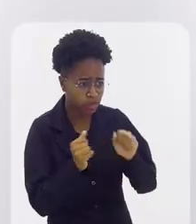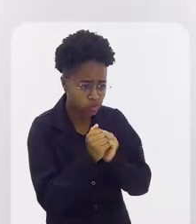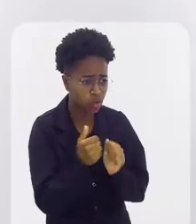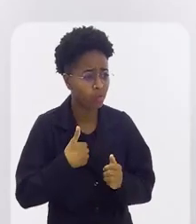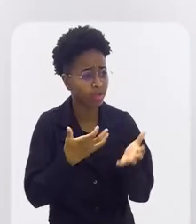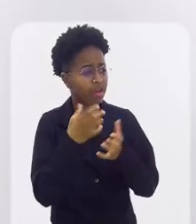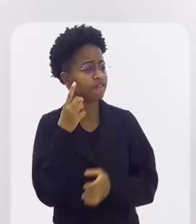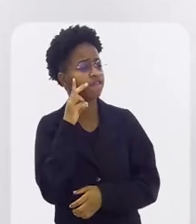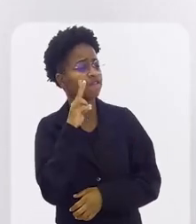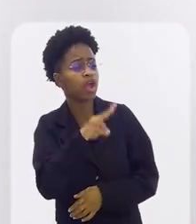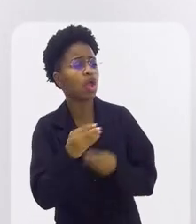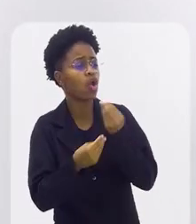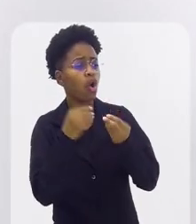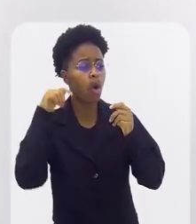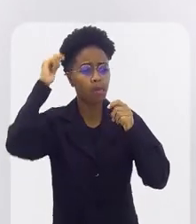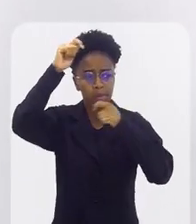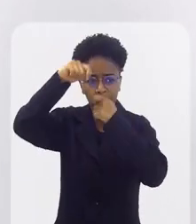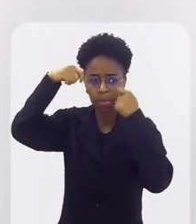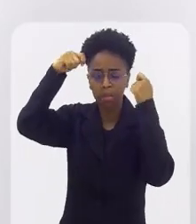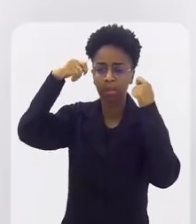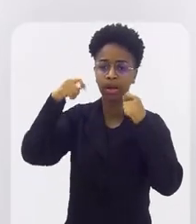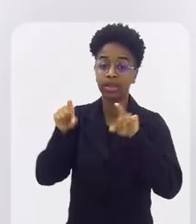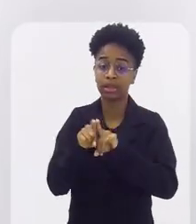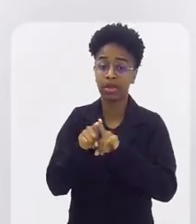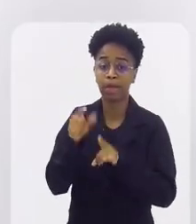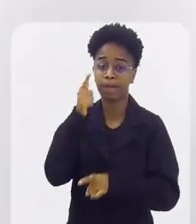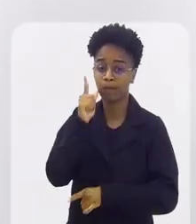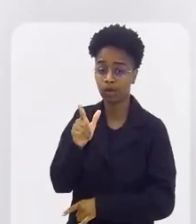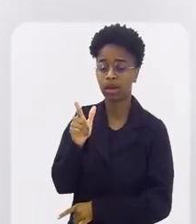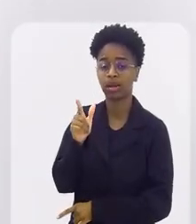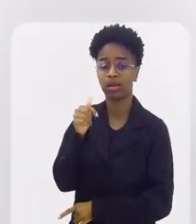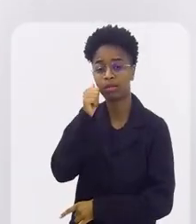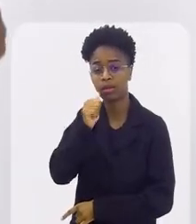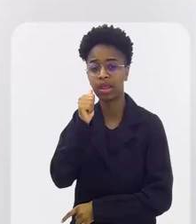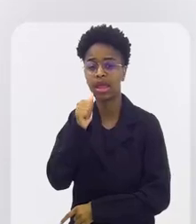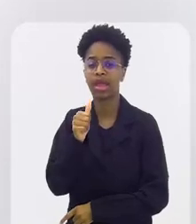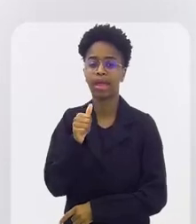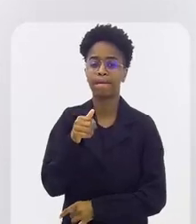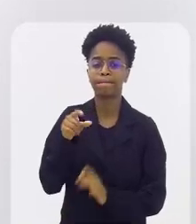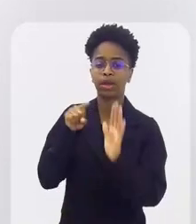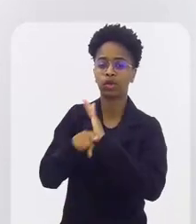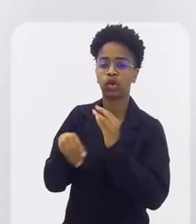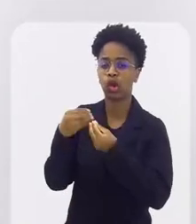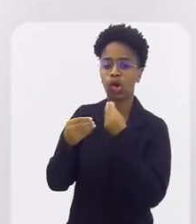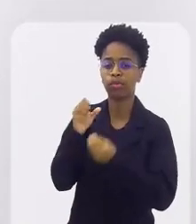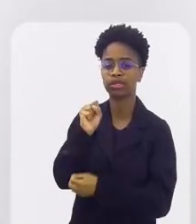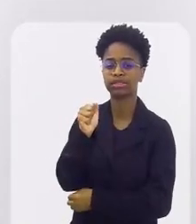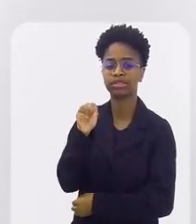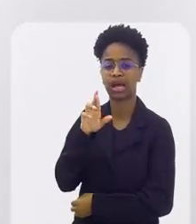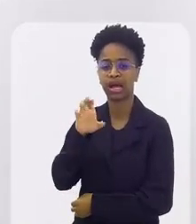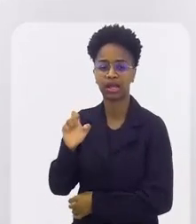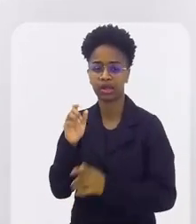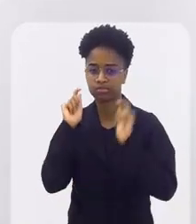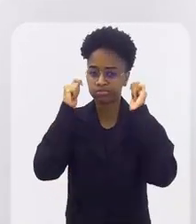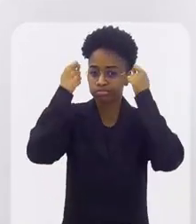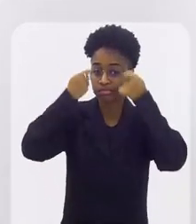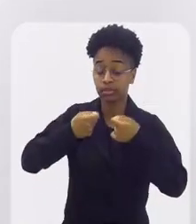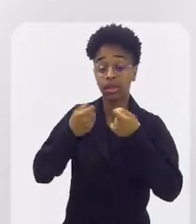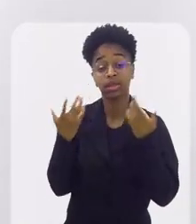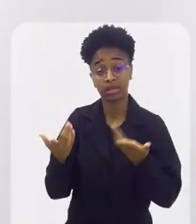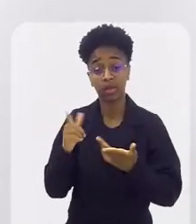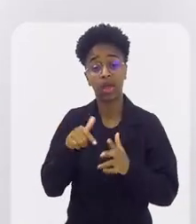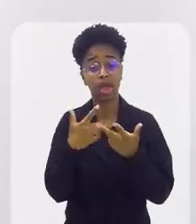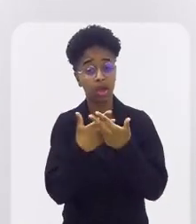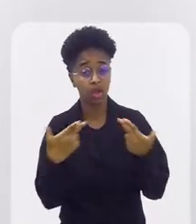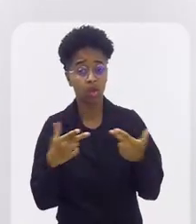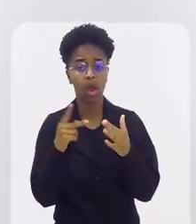hijab, as mulheres Hare Krishna, como é que se prende um sari, aí tira o sari, bota o sari.